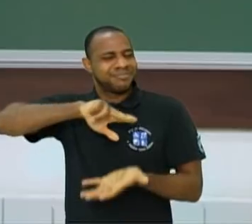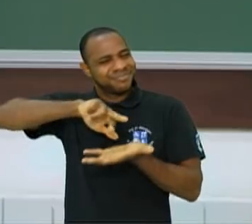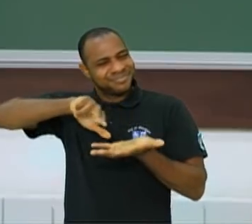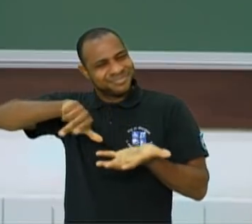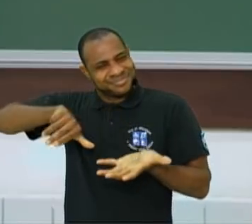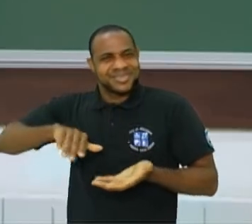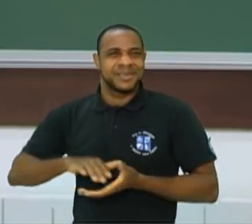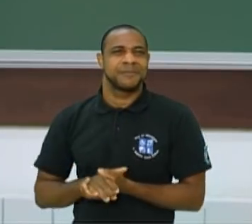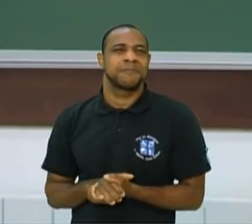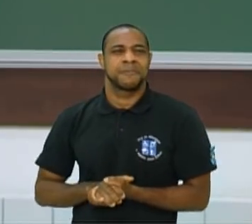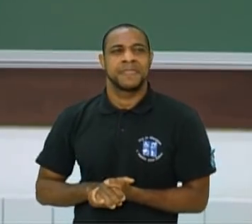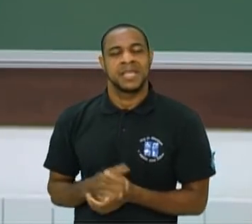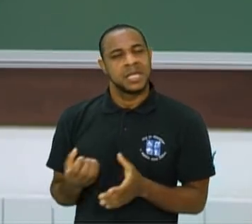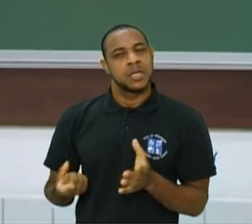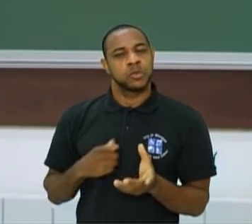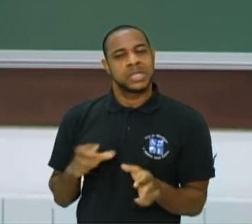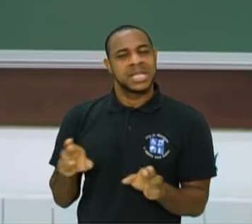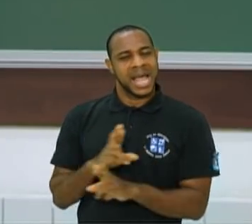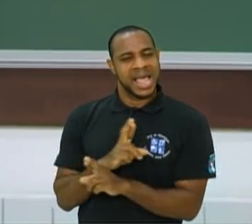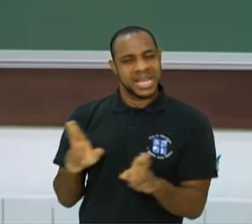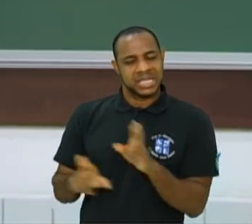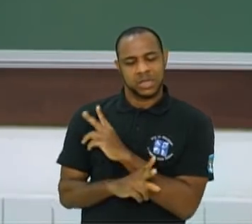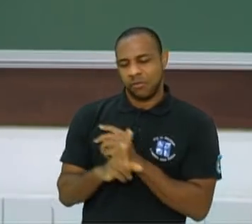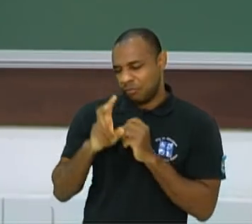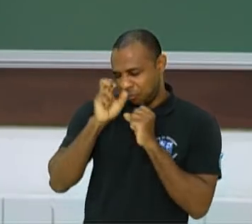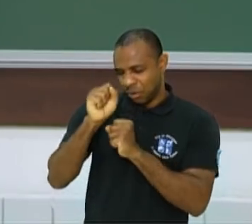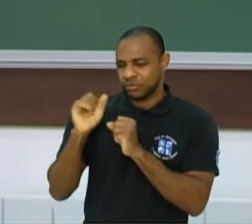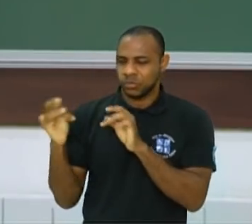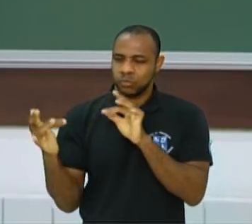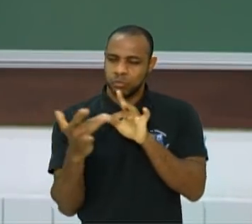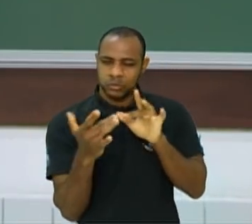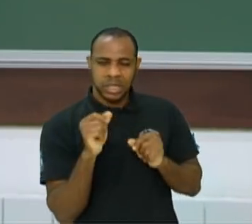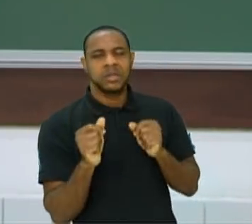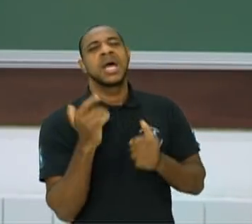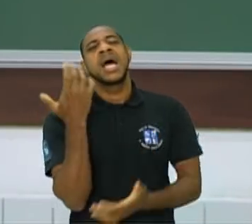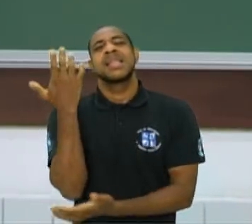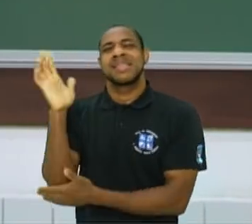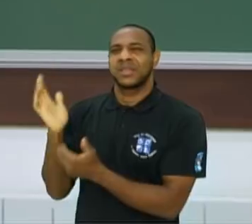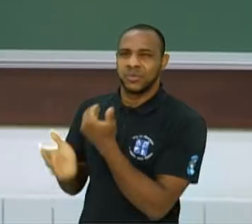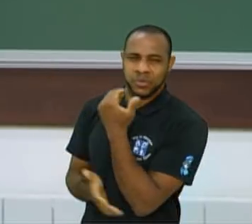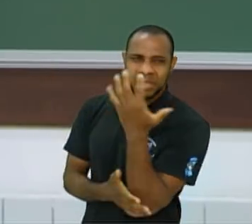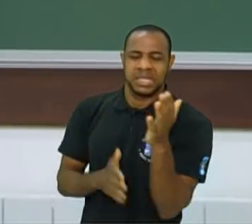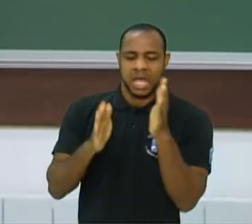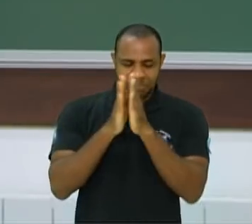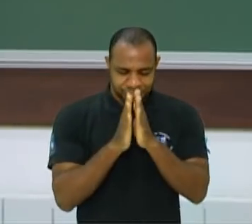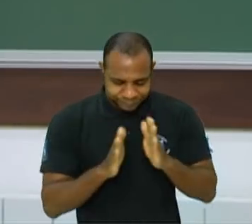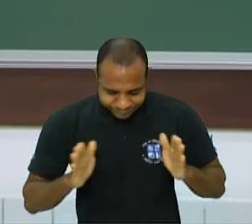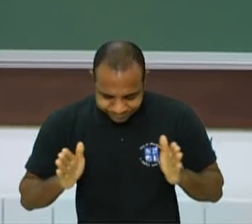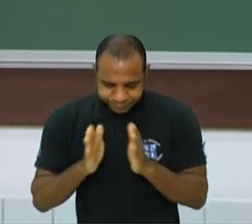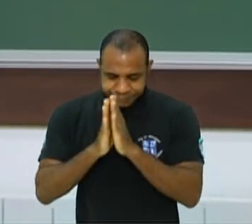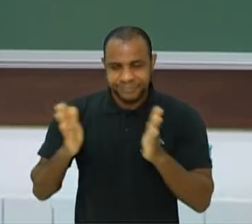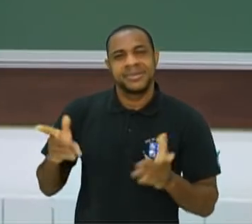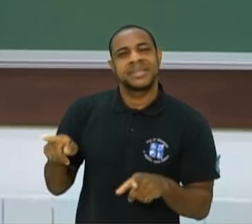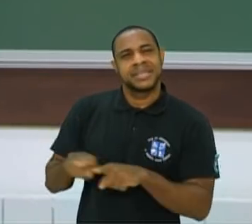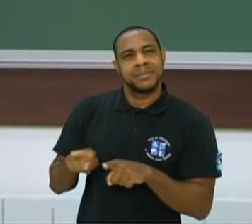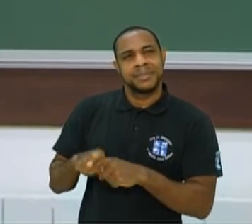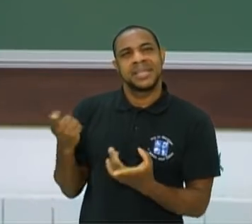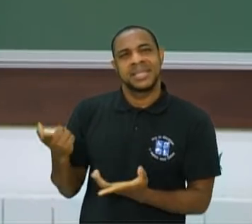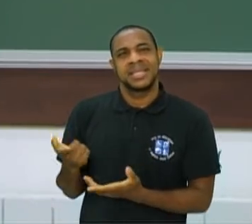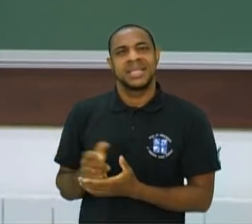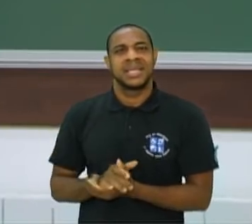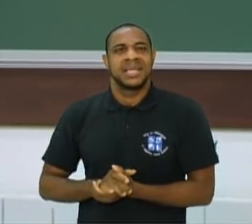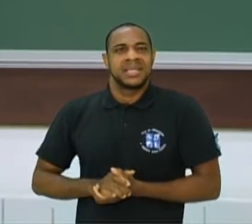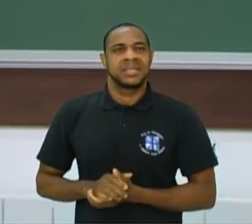griots, enfim, de toda essa relação forte com a natureza, né? Ritualística, vem para cá e vai